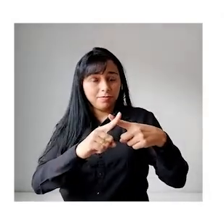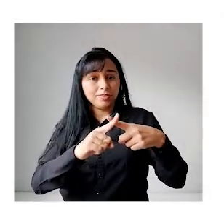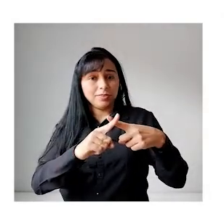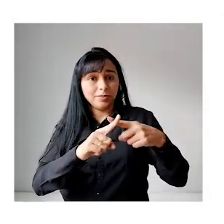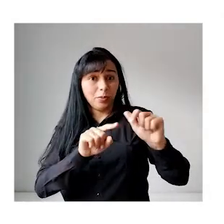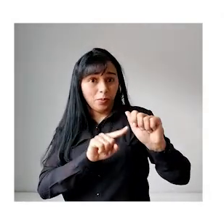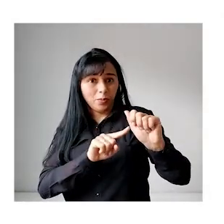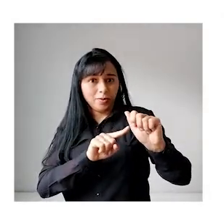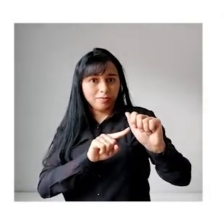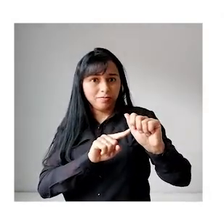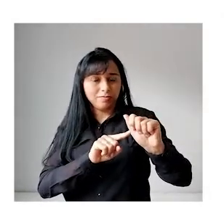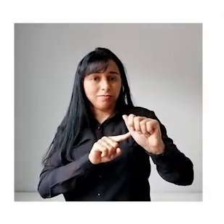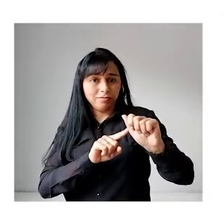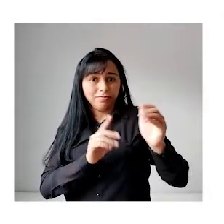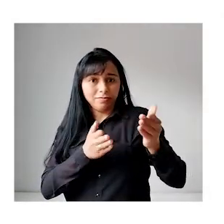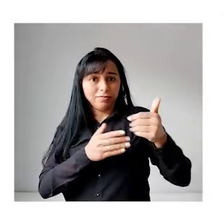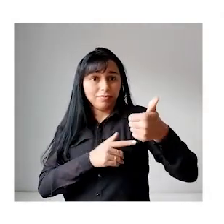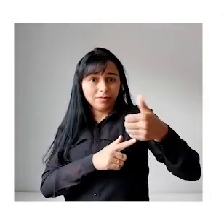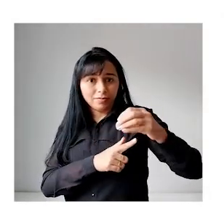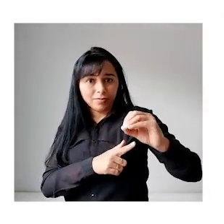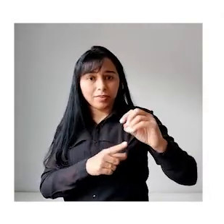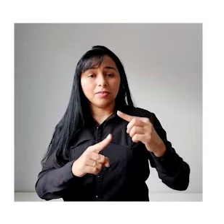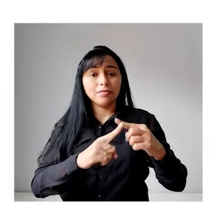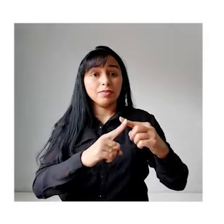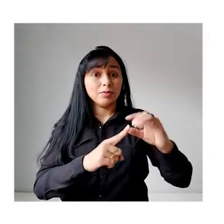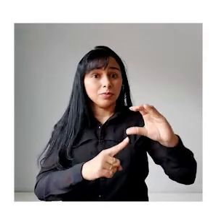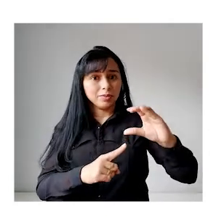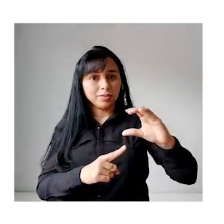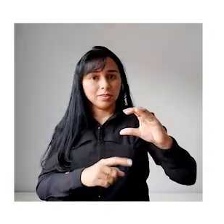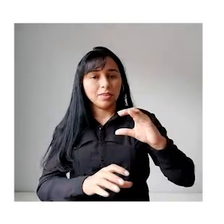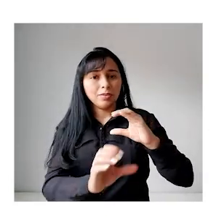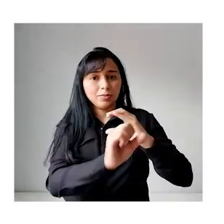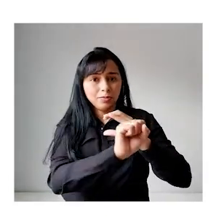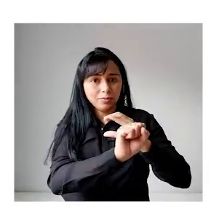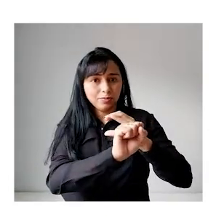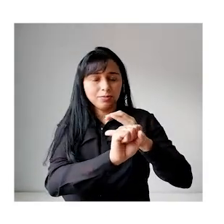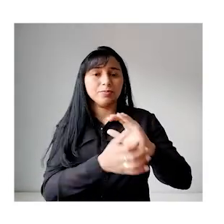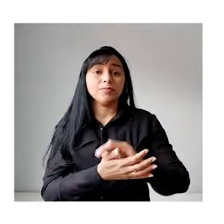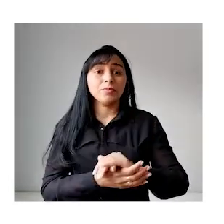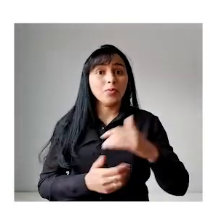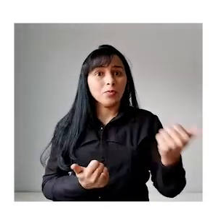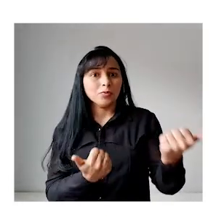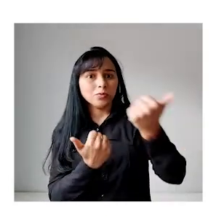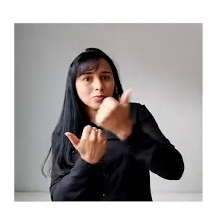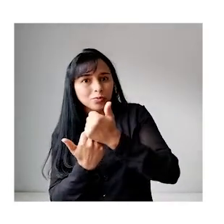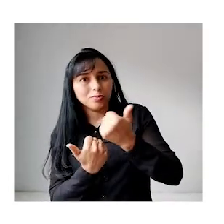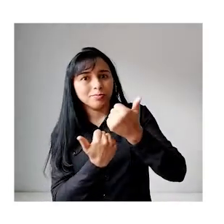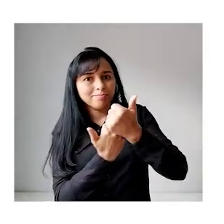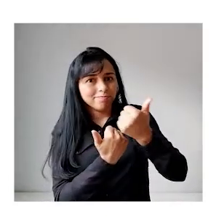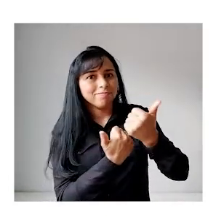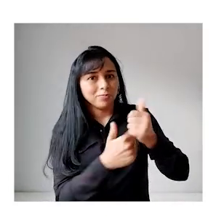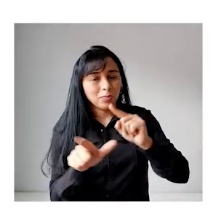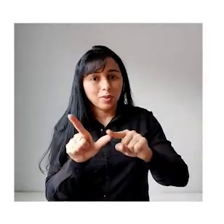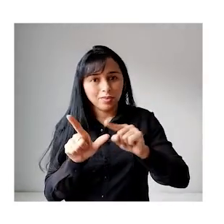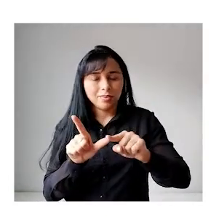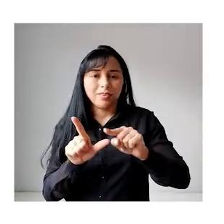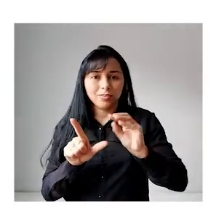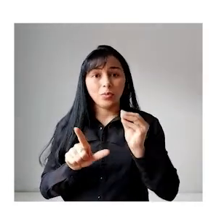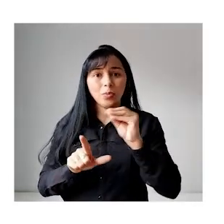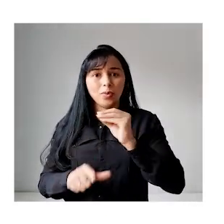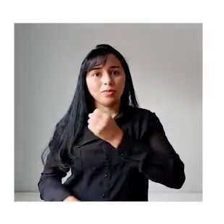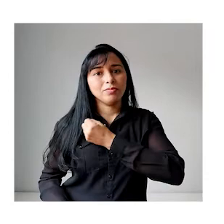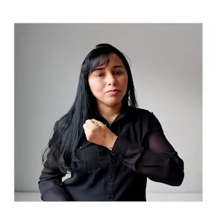que é 10, vezes o C, que é 8. Após substituir os valores, vamos aqui realizar